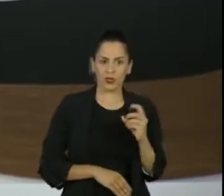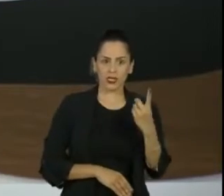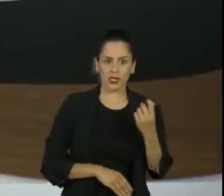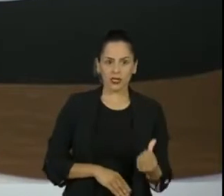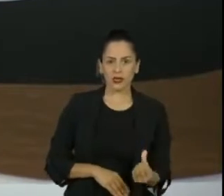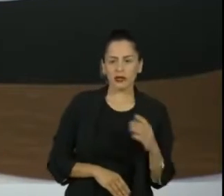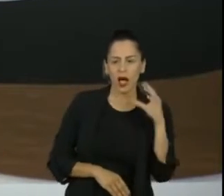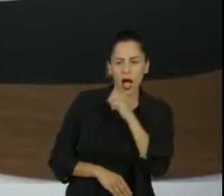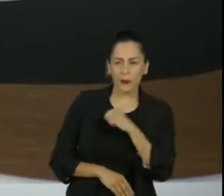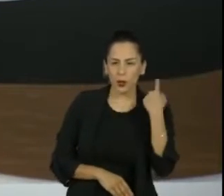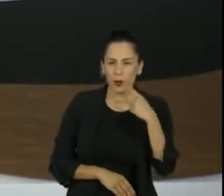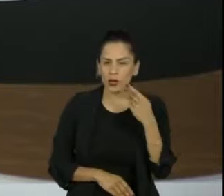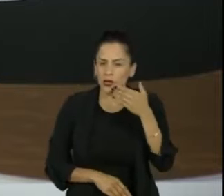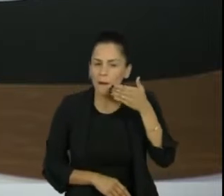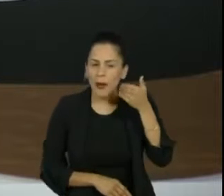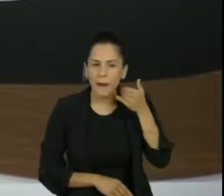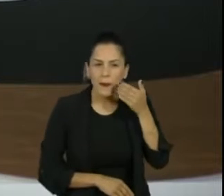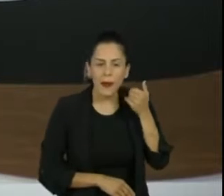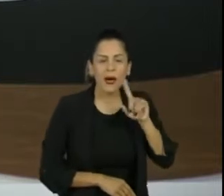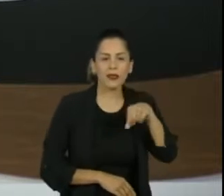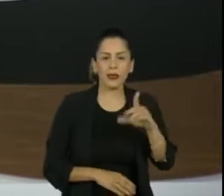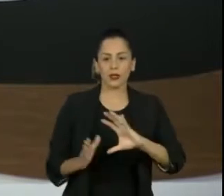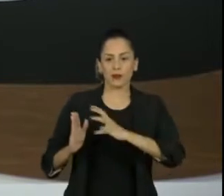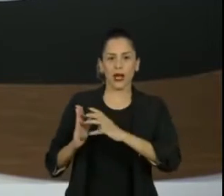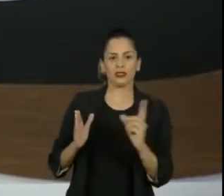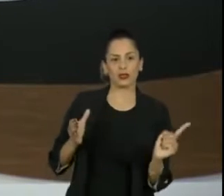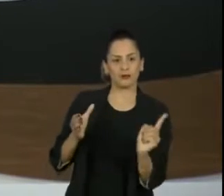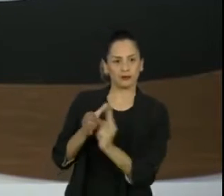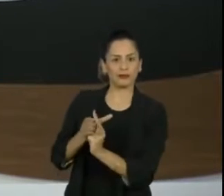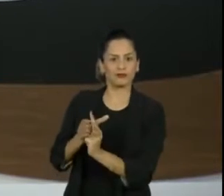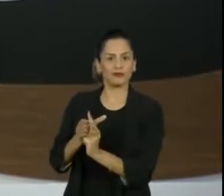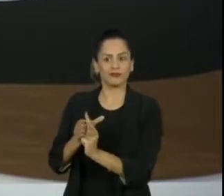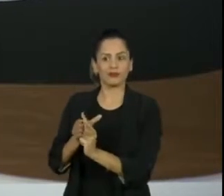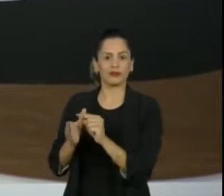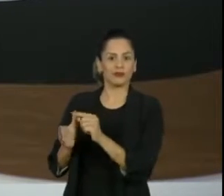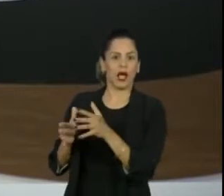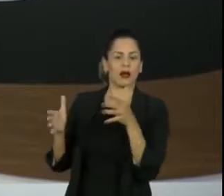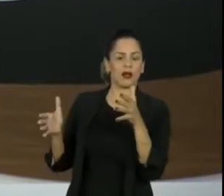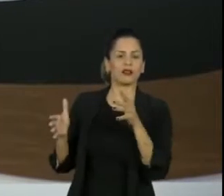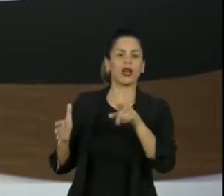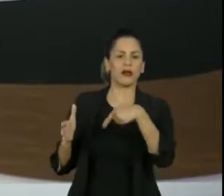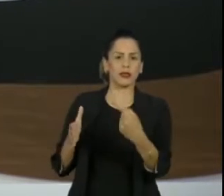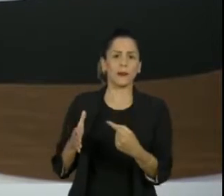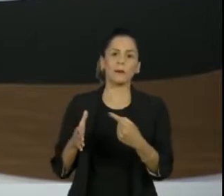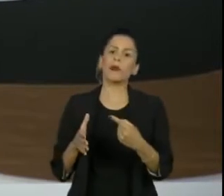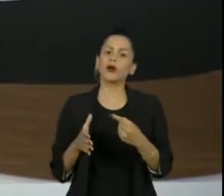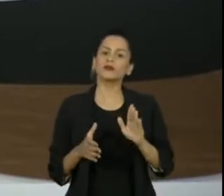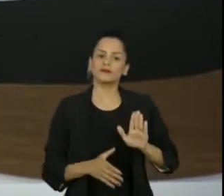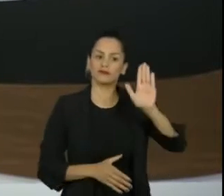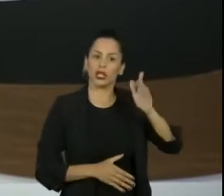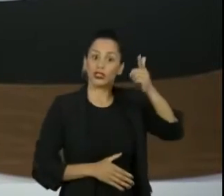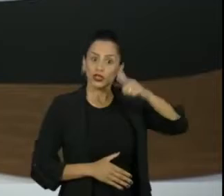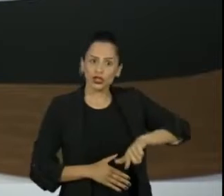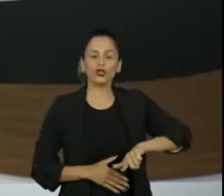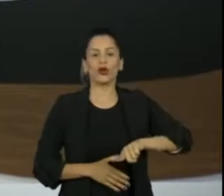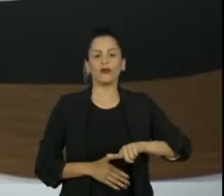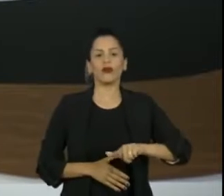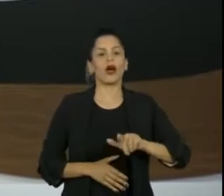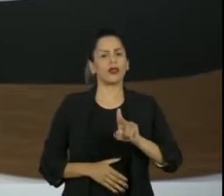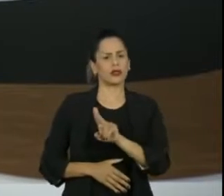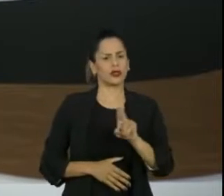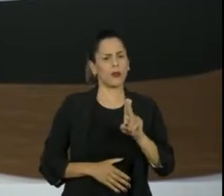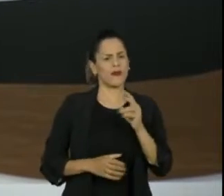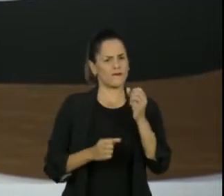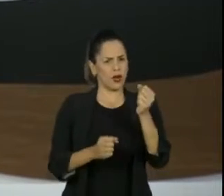política, se filiou a um grande partido e, reeleito, desponta como nome forte para a disputa do governo de Minas